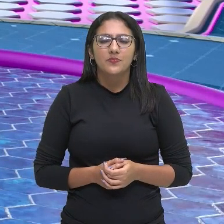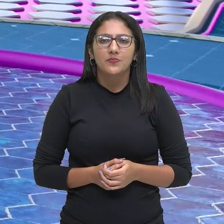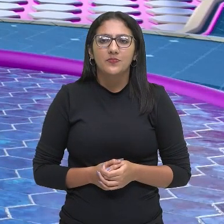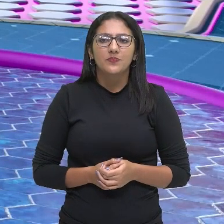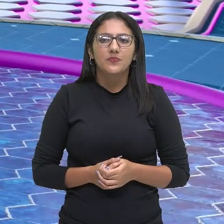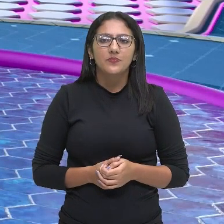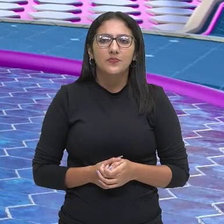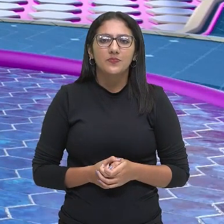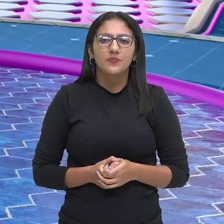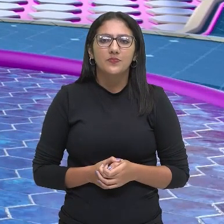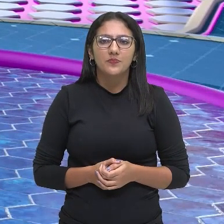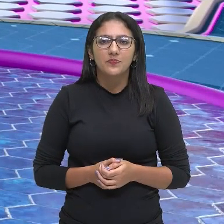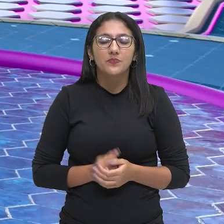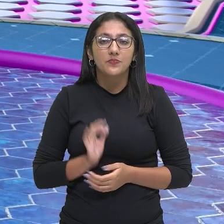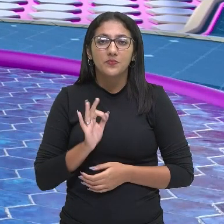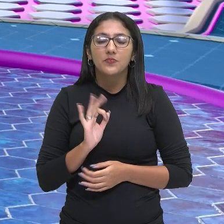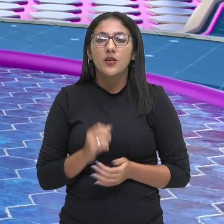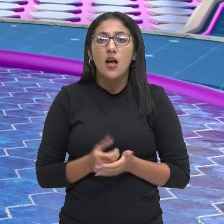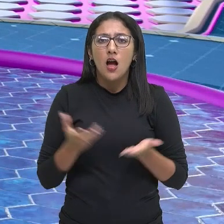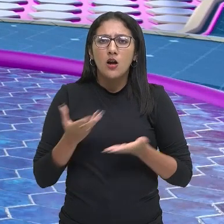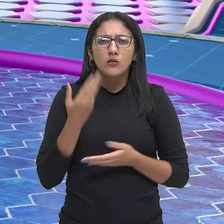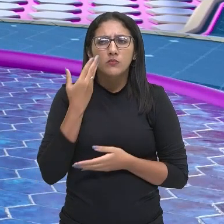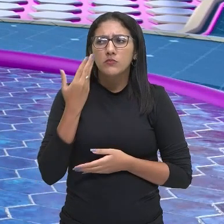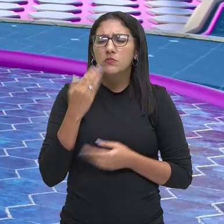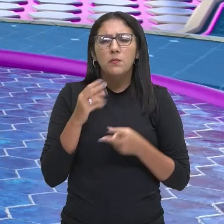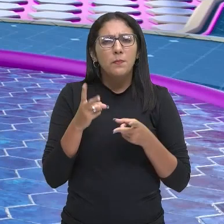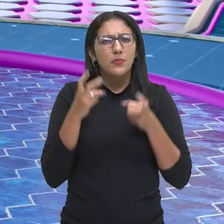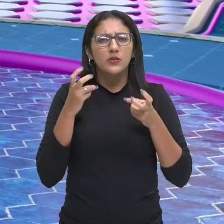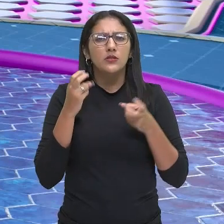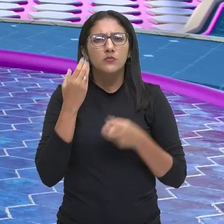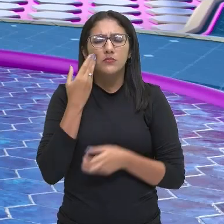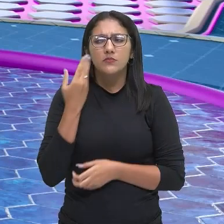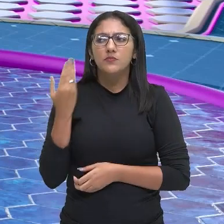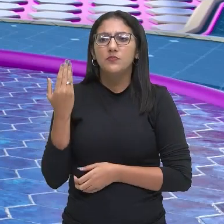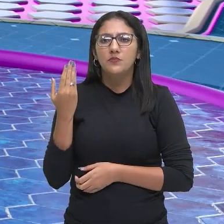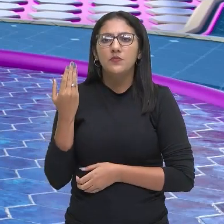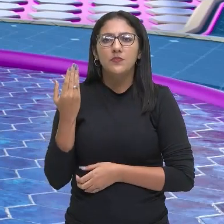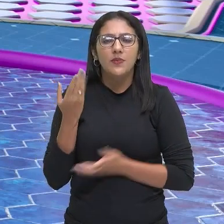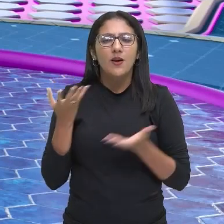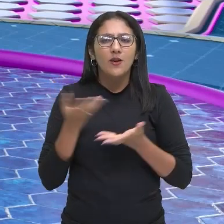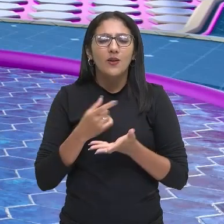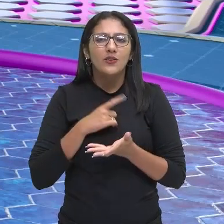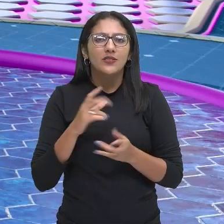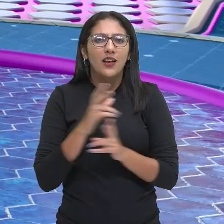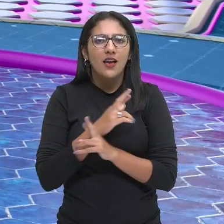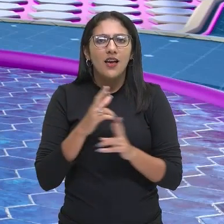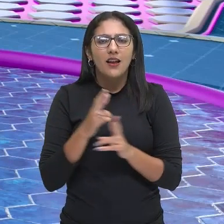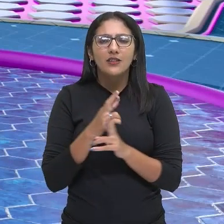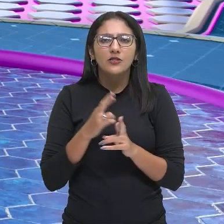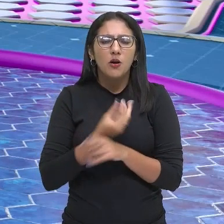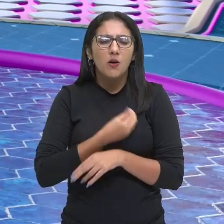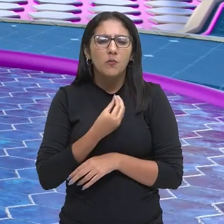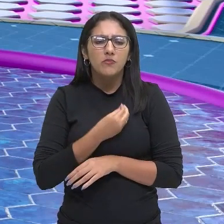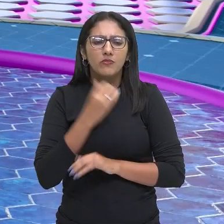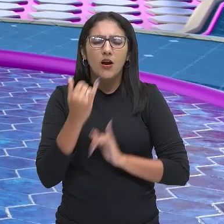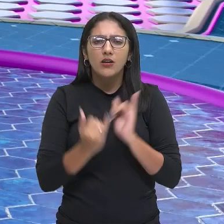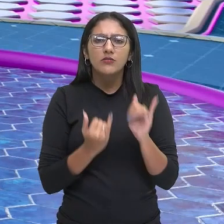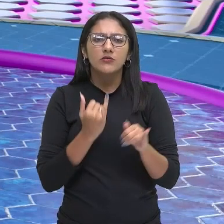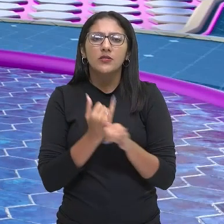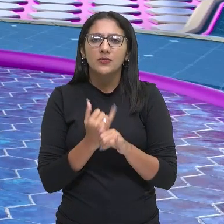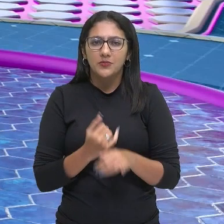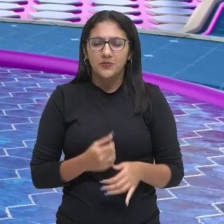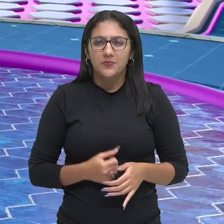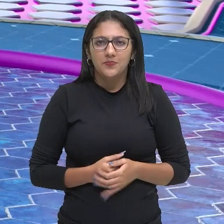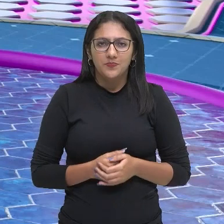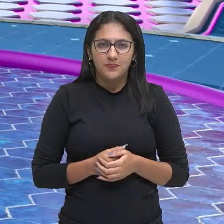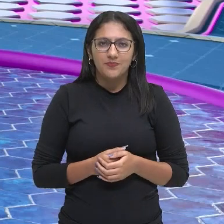Bom, agora observem esse cenário aí. Vamos falar sobre o mundo virtual e o real nos games.